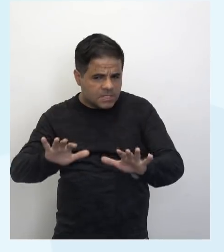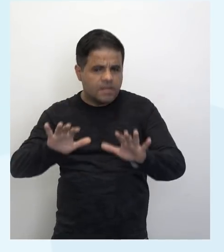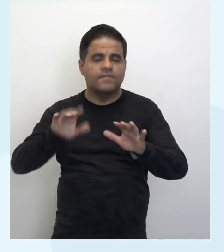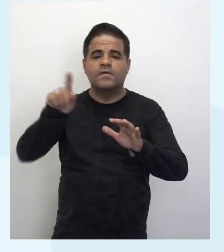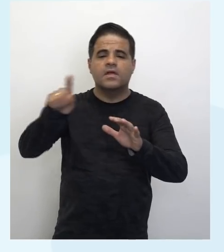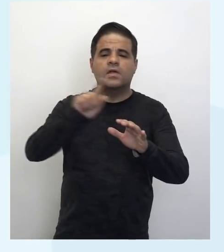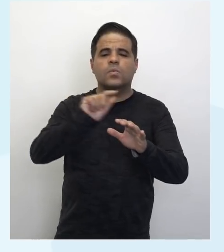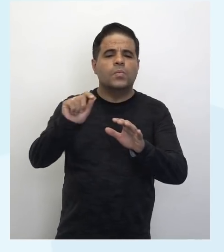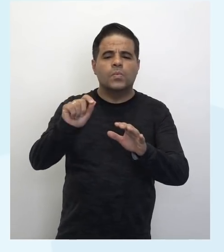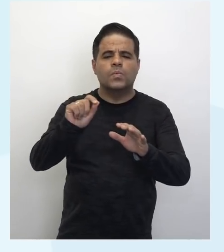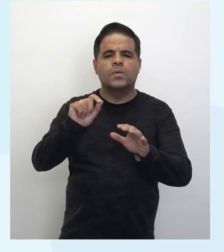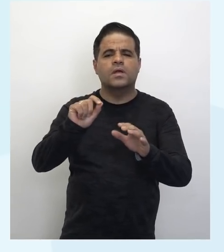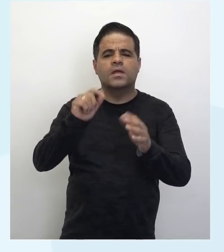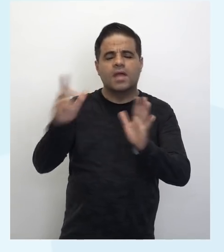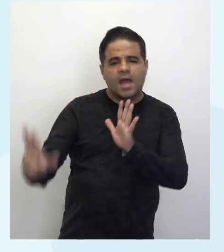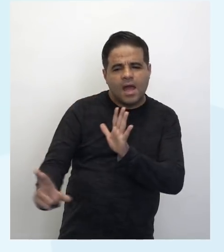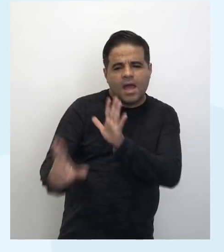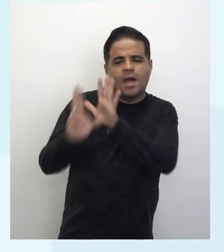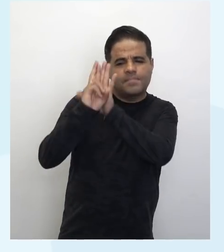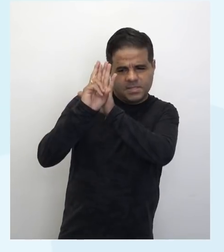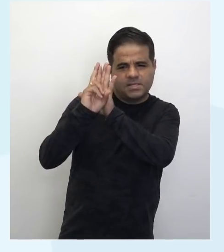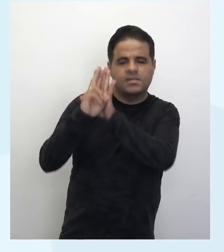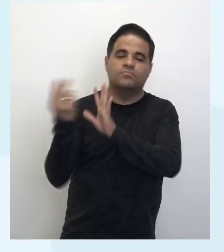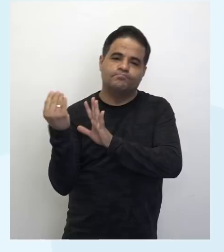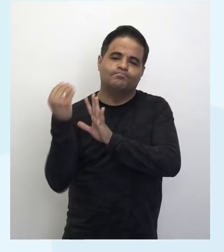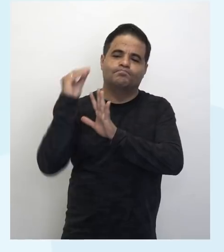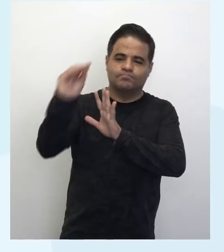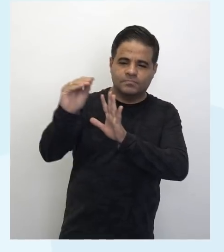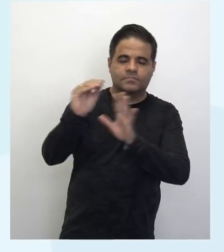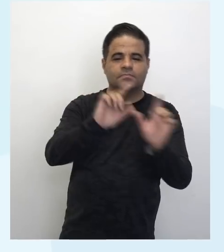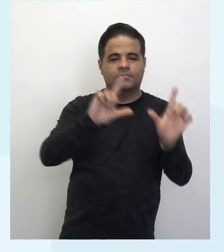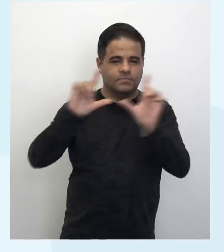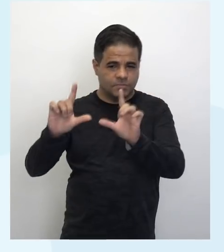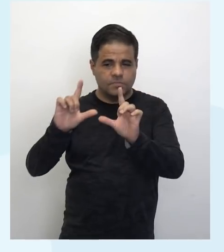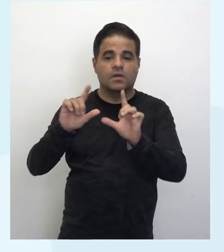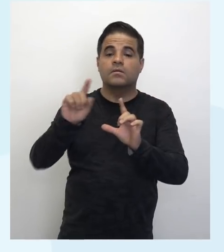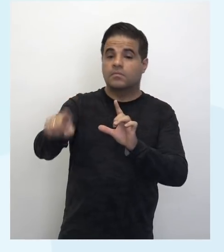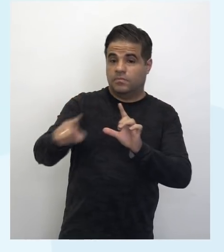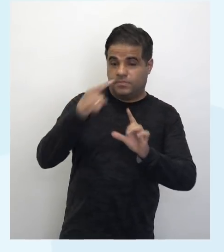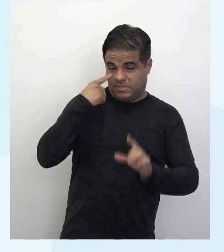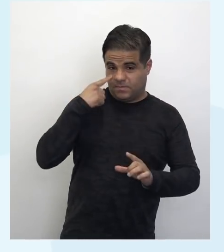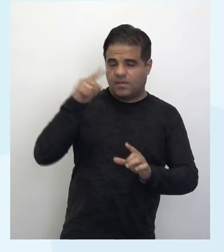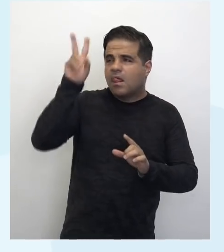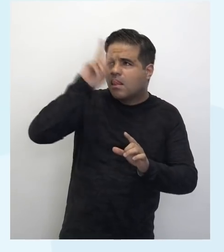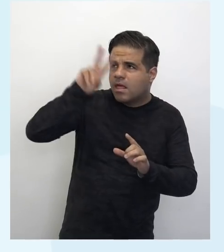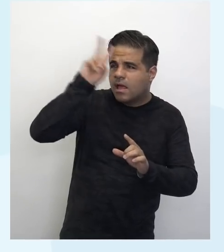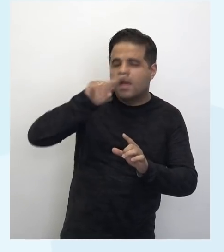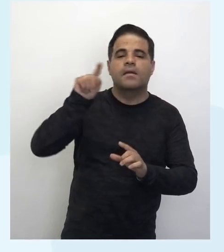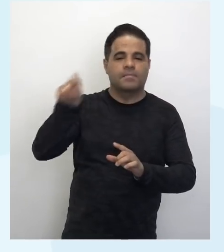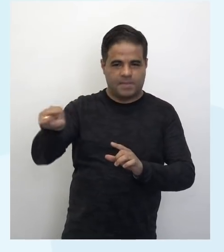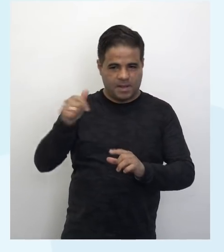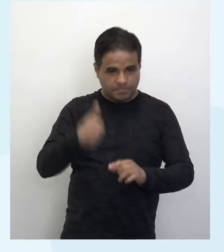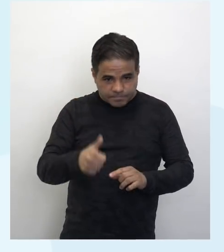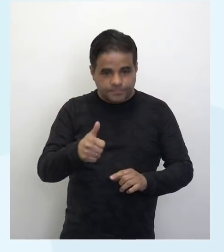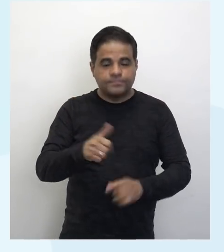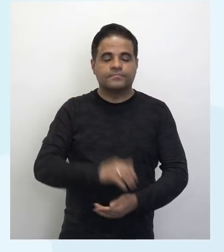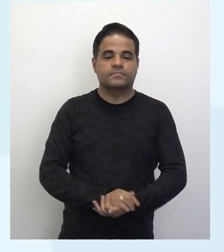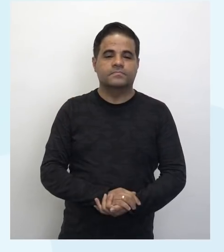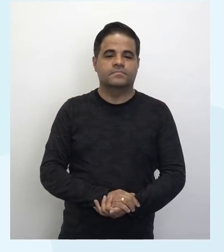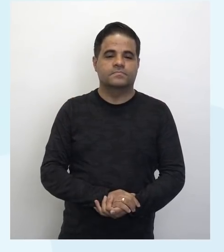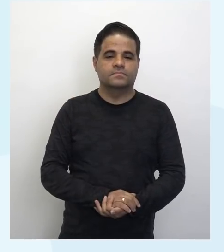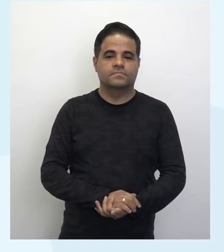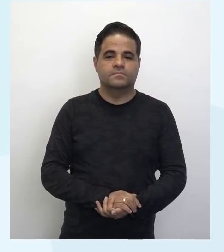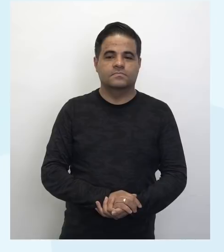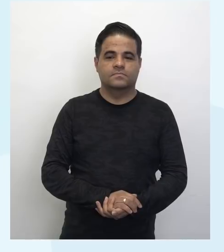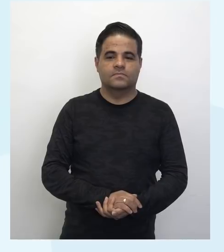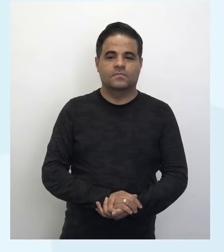Porque meio que é a representação, tá? Então, eu vou colocar aqui do lado, só para vocês lembrarem, tá? Meu